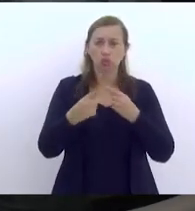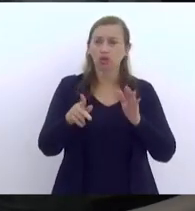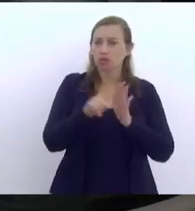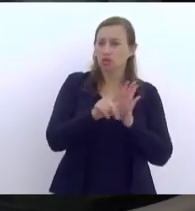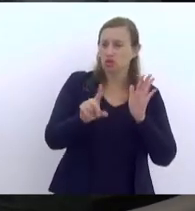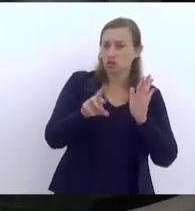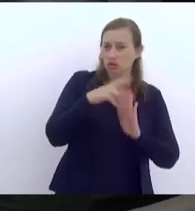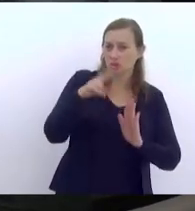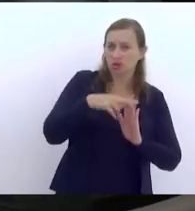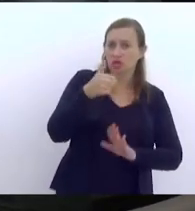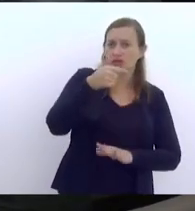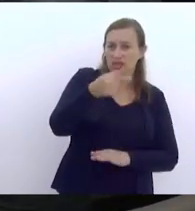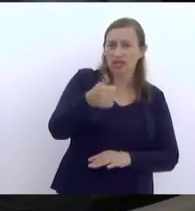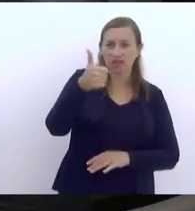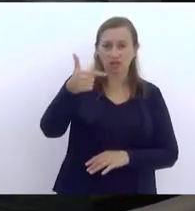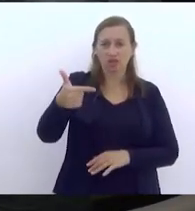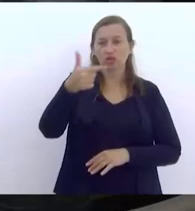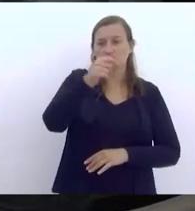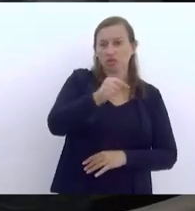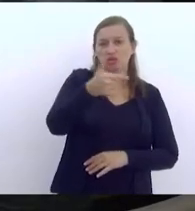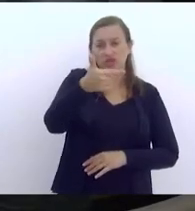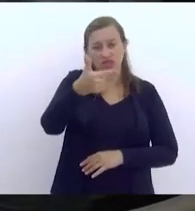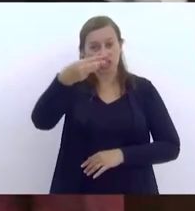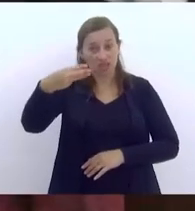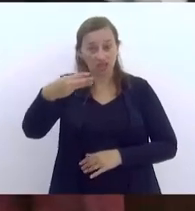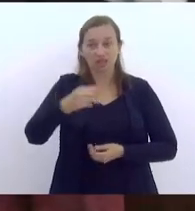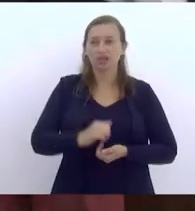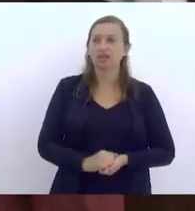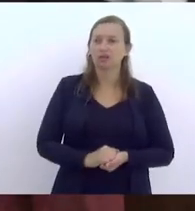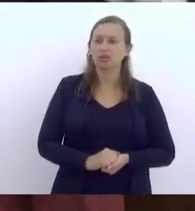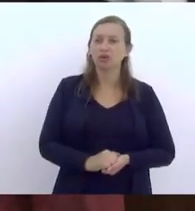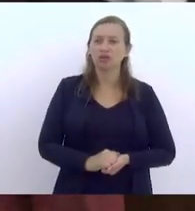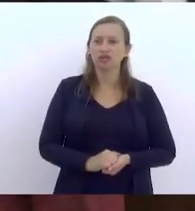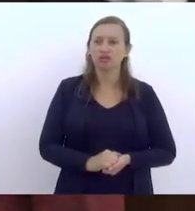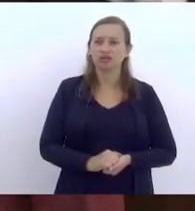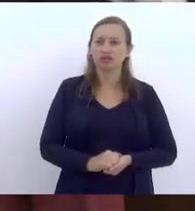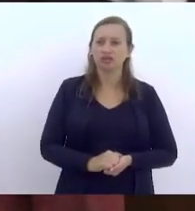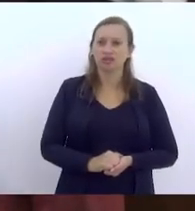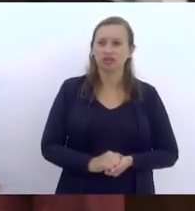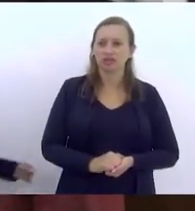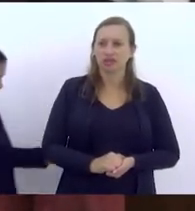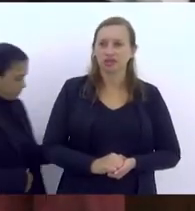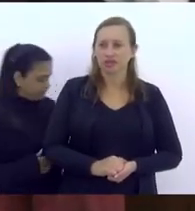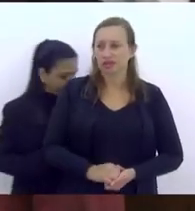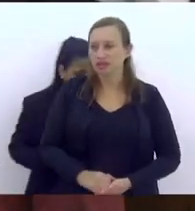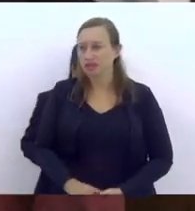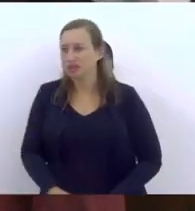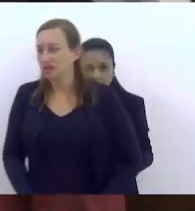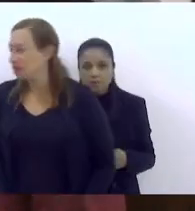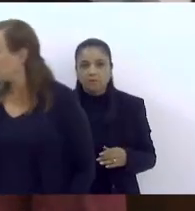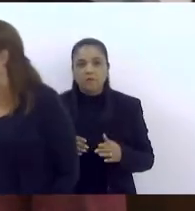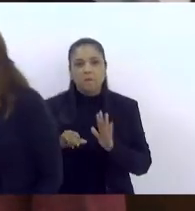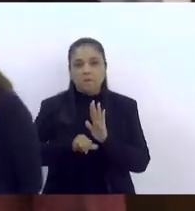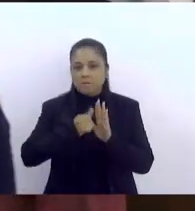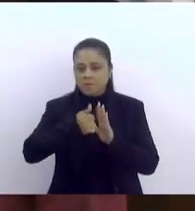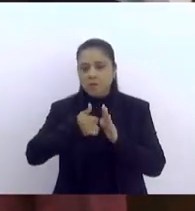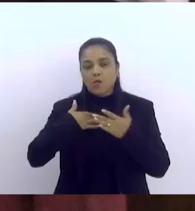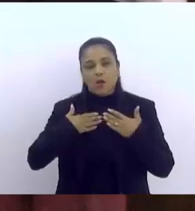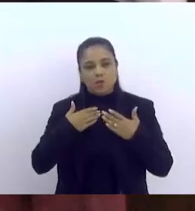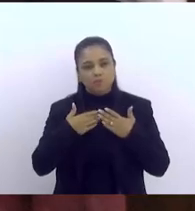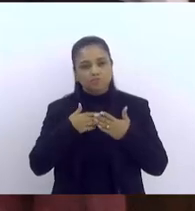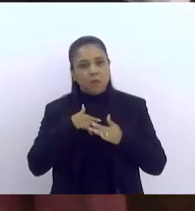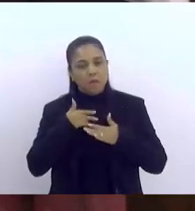de resolução número 72 de 2023. Primeiro, quero colocar o meu posicionamento com